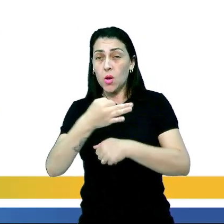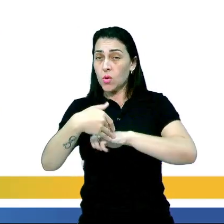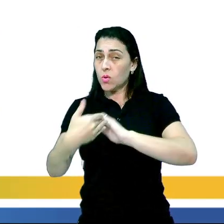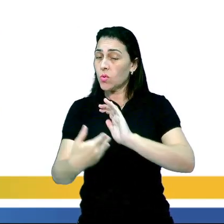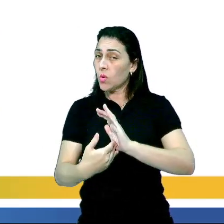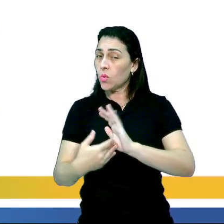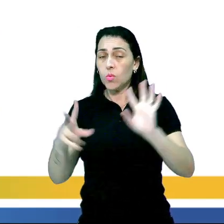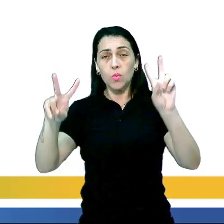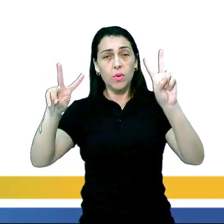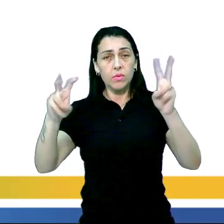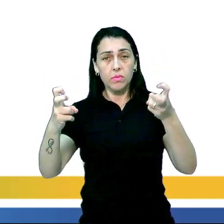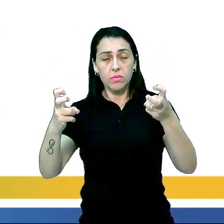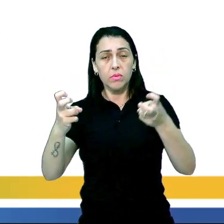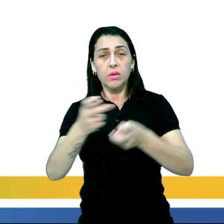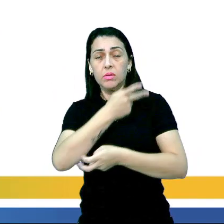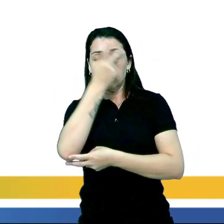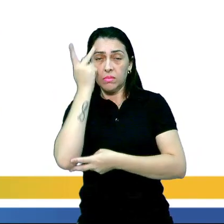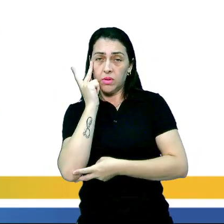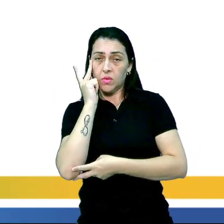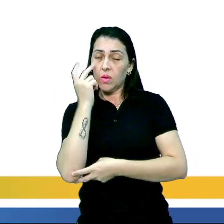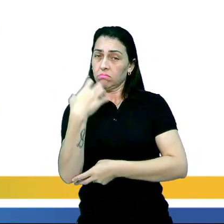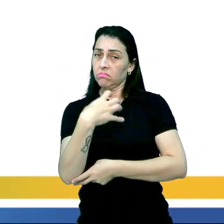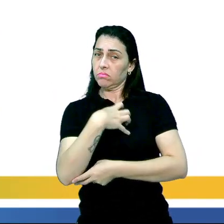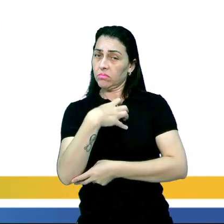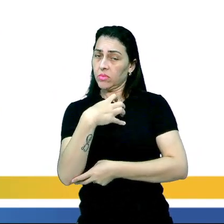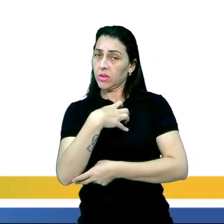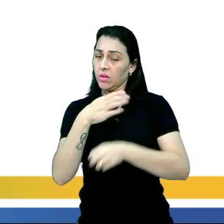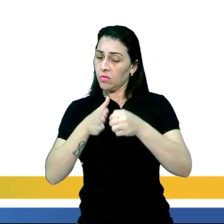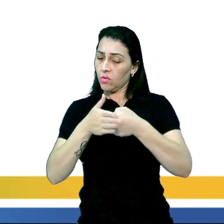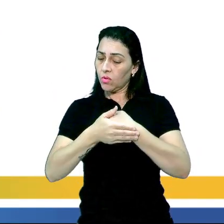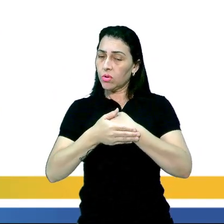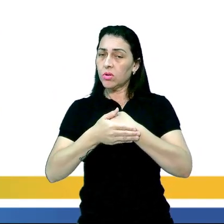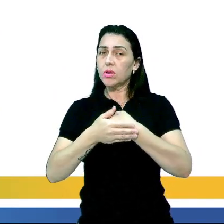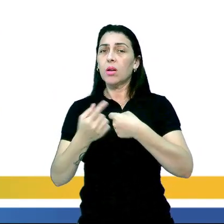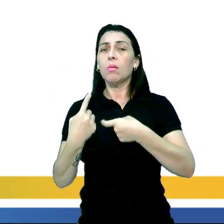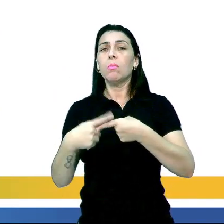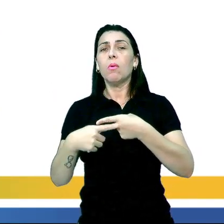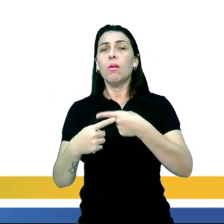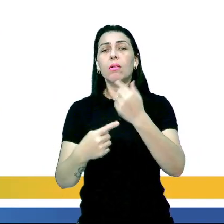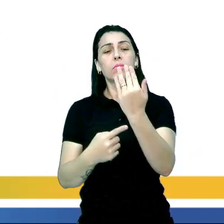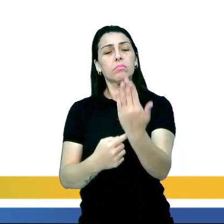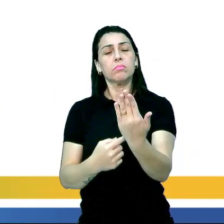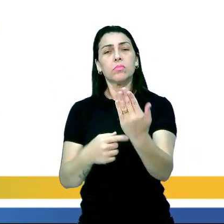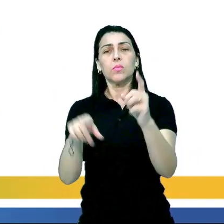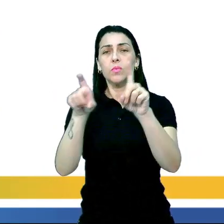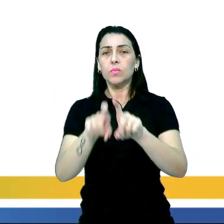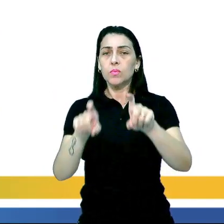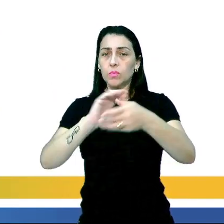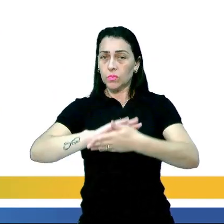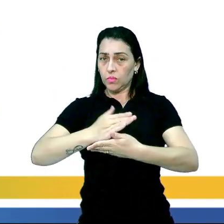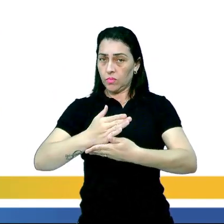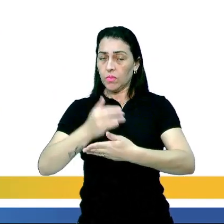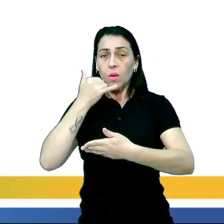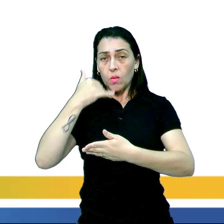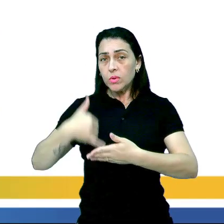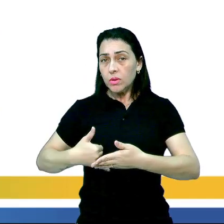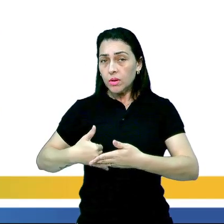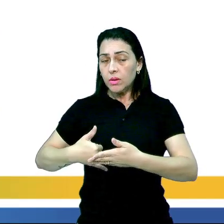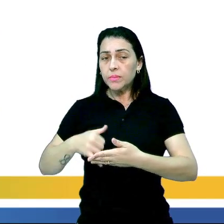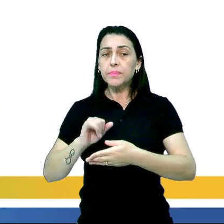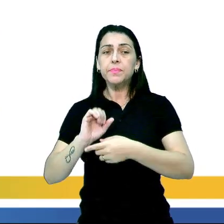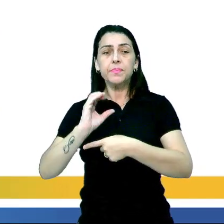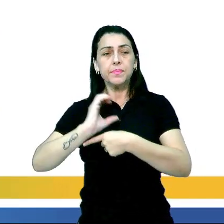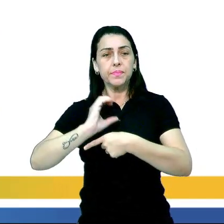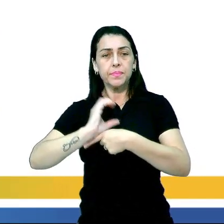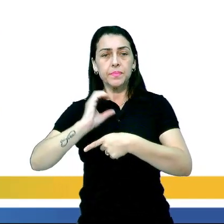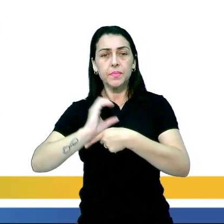tudo. Será que as pessoas se sentem anônimas atrás da tela de um computador, com um celular? Será que é essa? Na